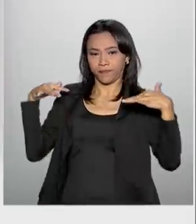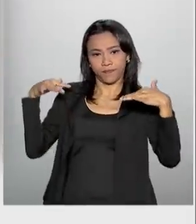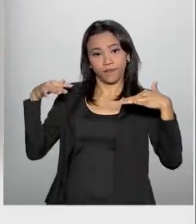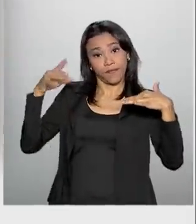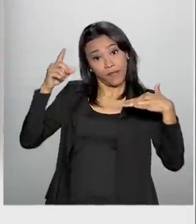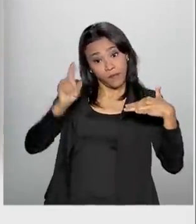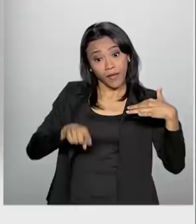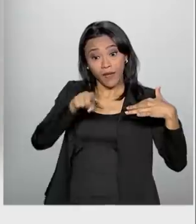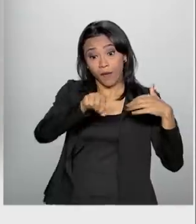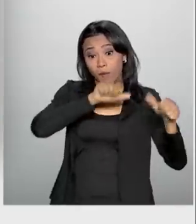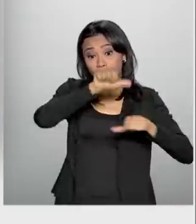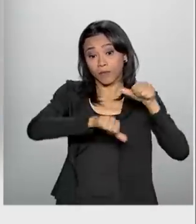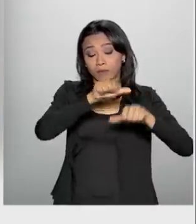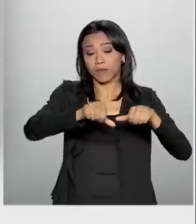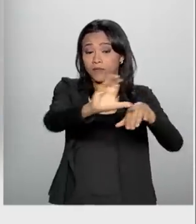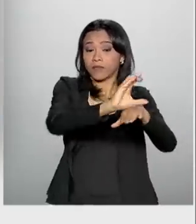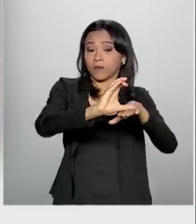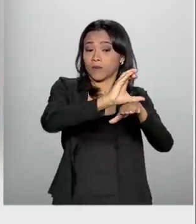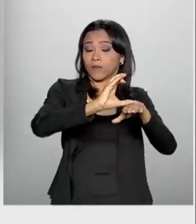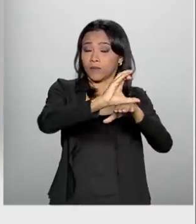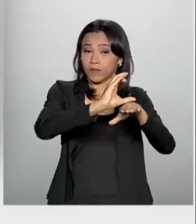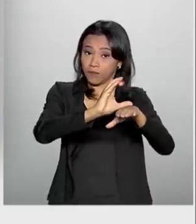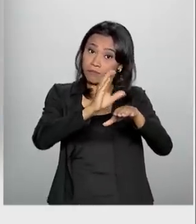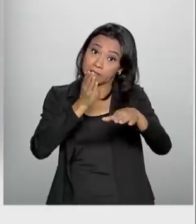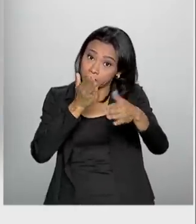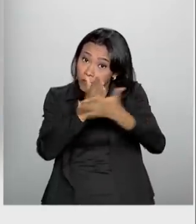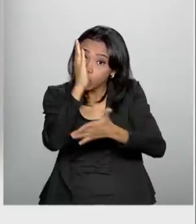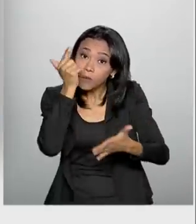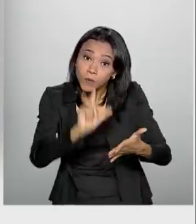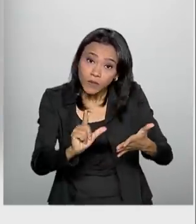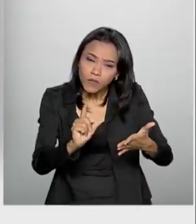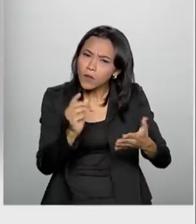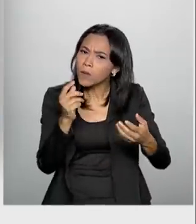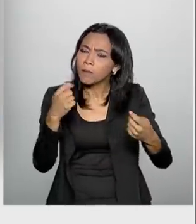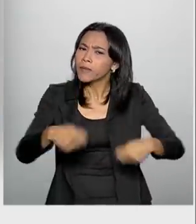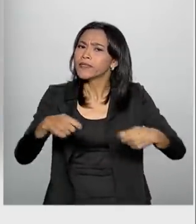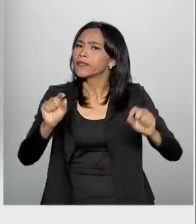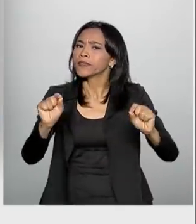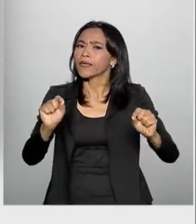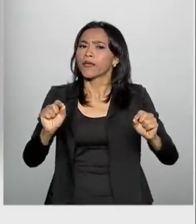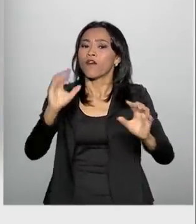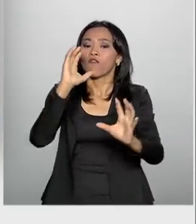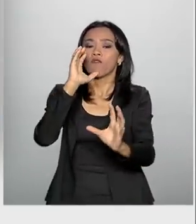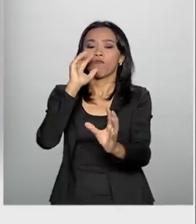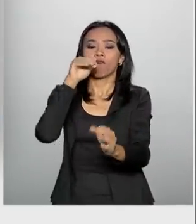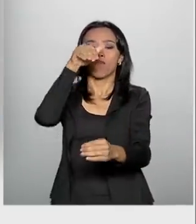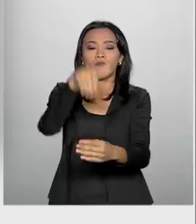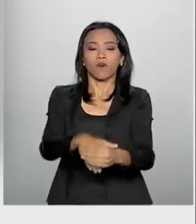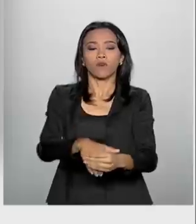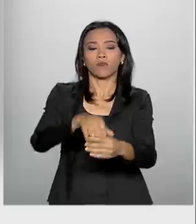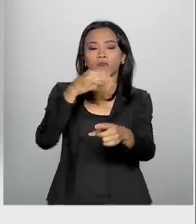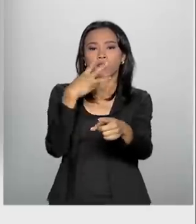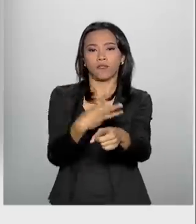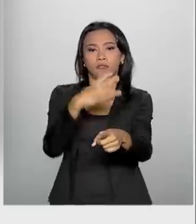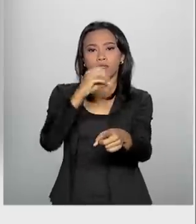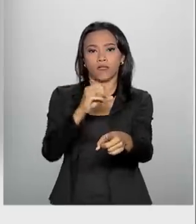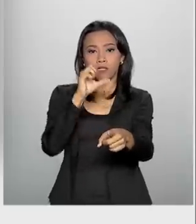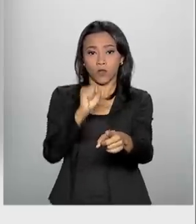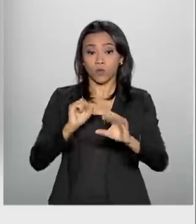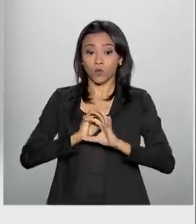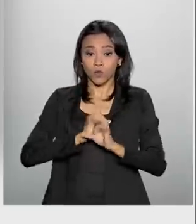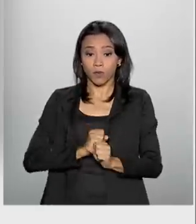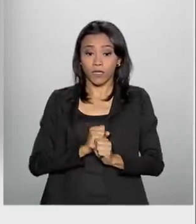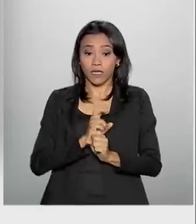tratar de uma mudança na Constituição, para ser aprovada, precisará dos votos de pelo menos 308 dos